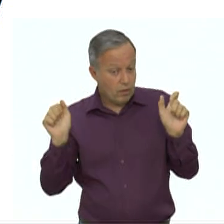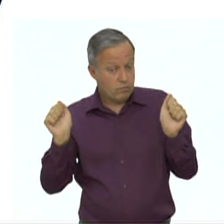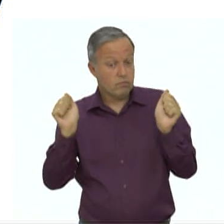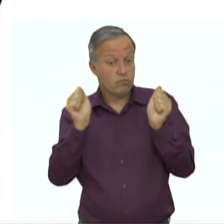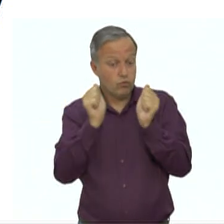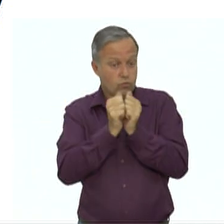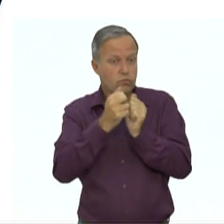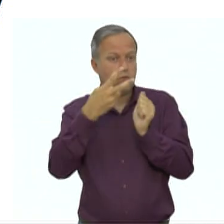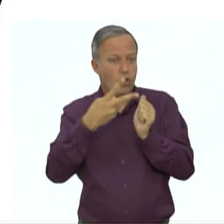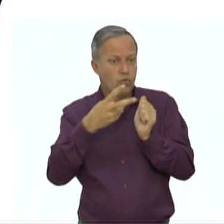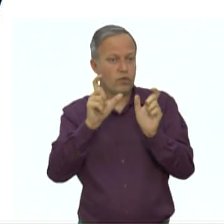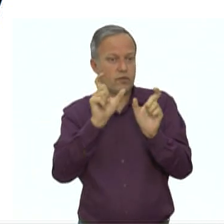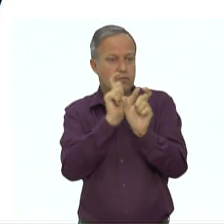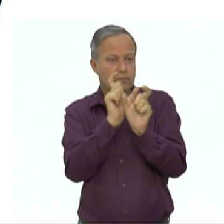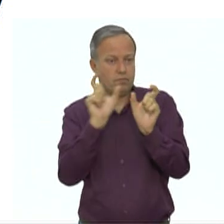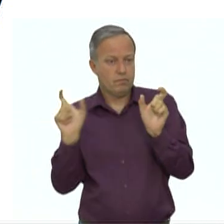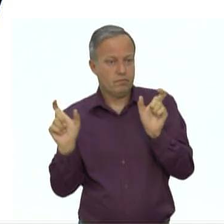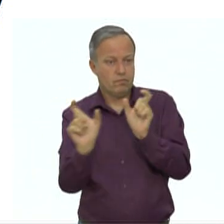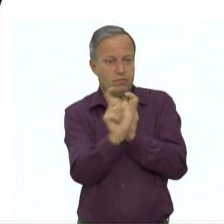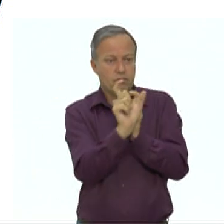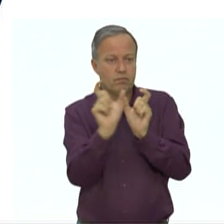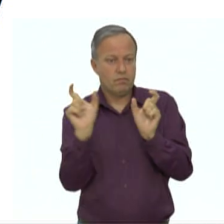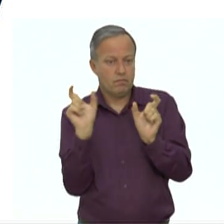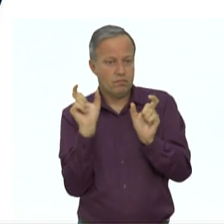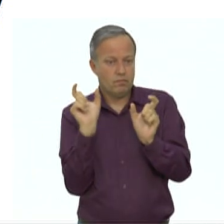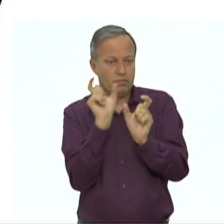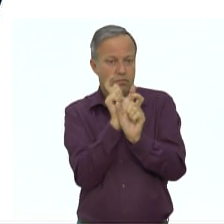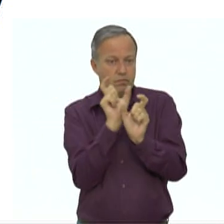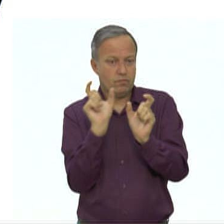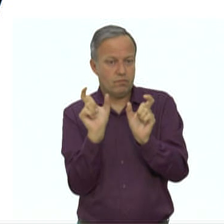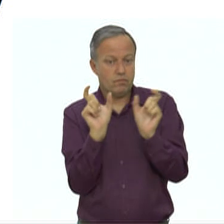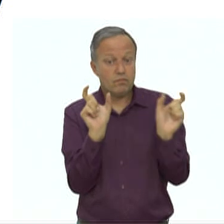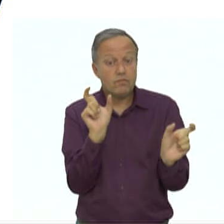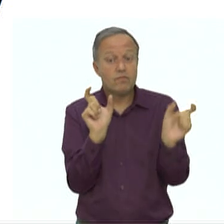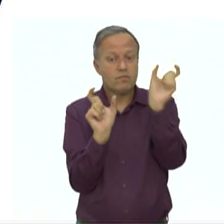duas orações. São ditas palavras las